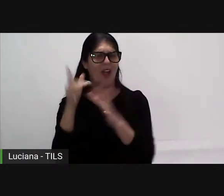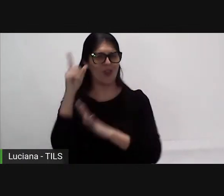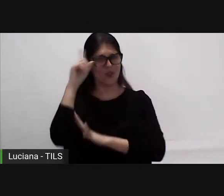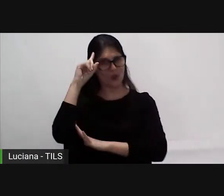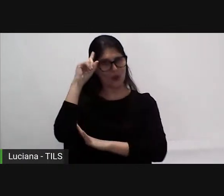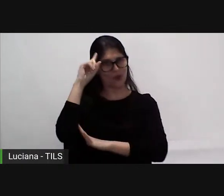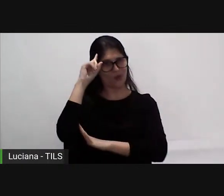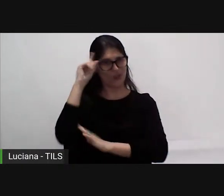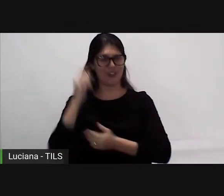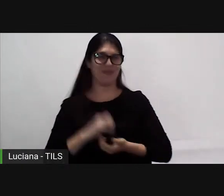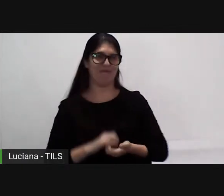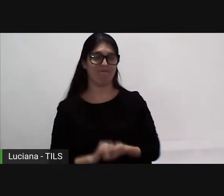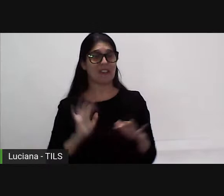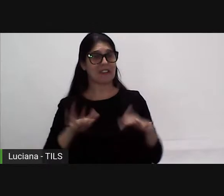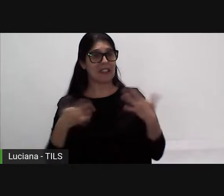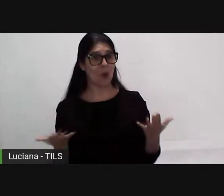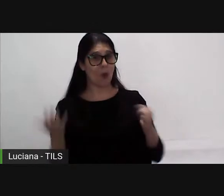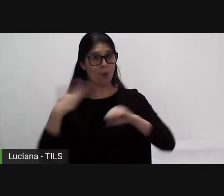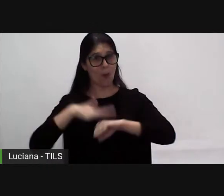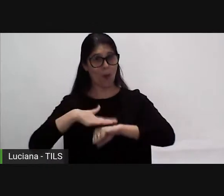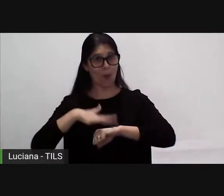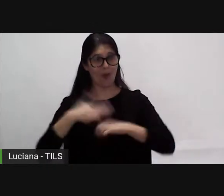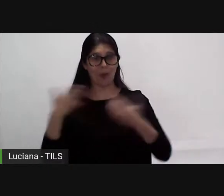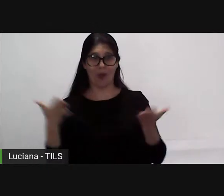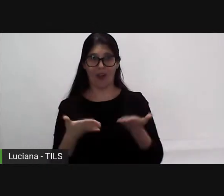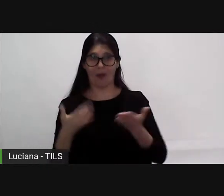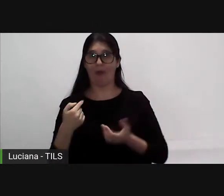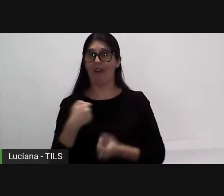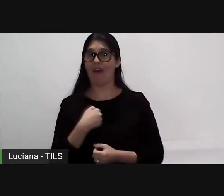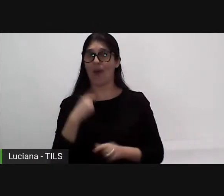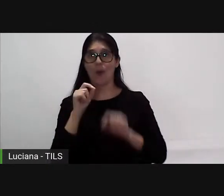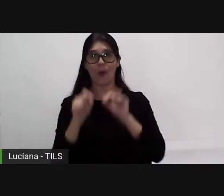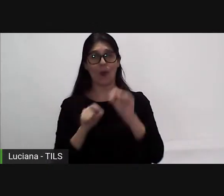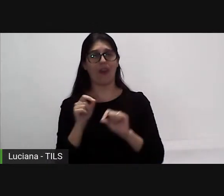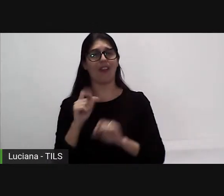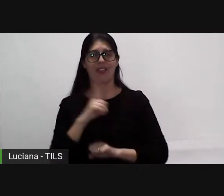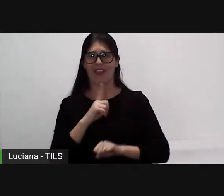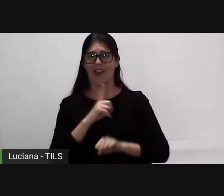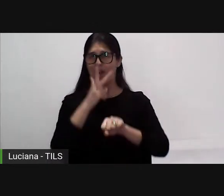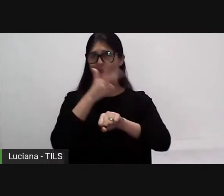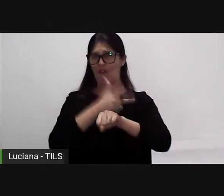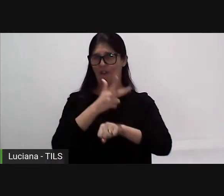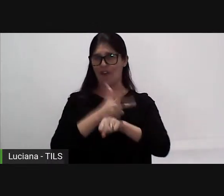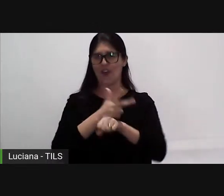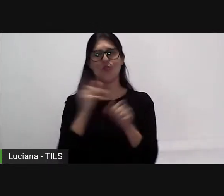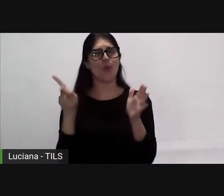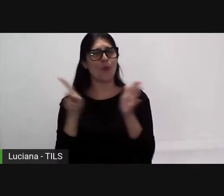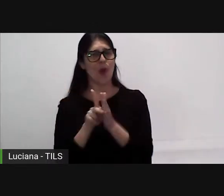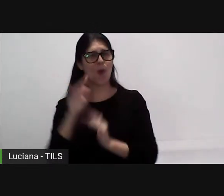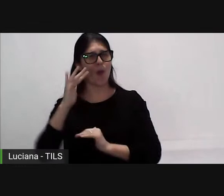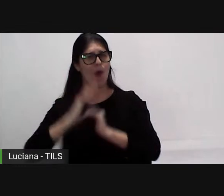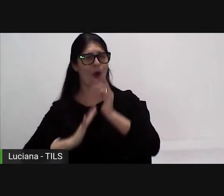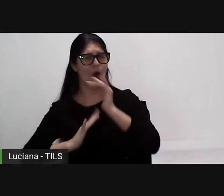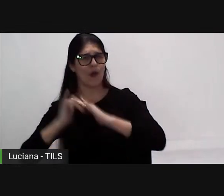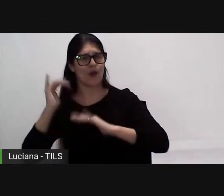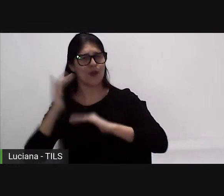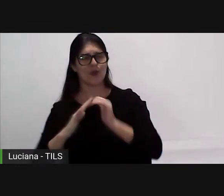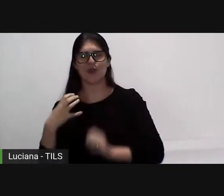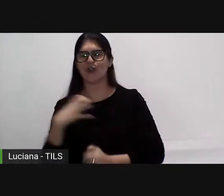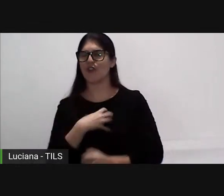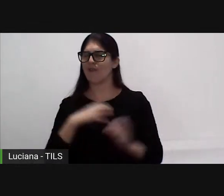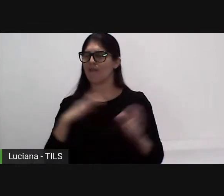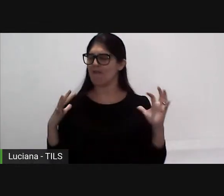Bom, nesse momento, eu anuncio aqui os vídeos que foram construídos de maneira